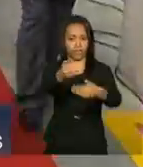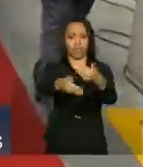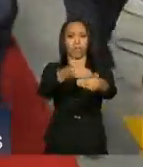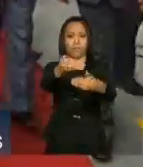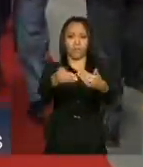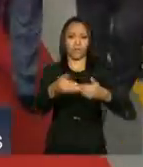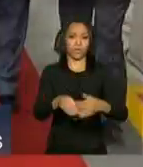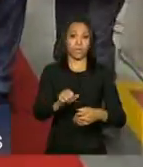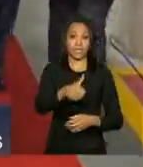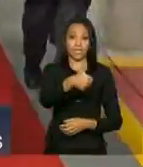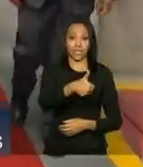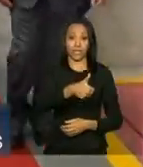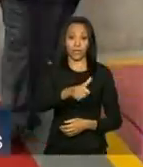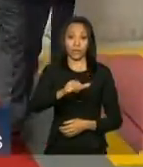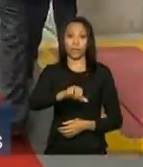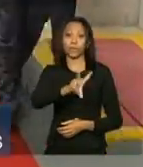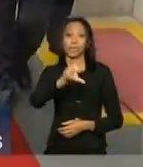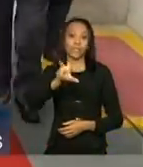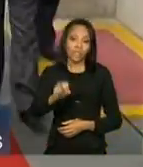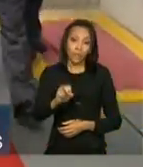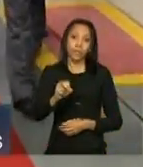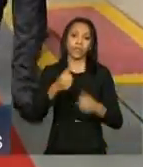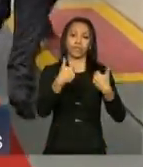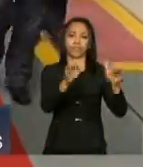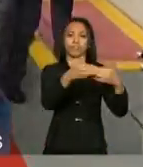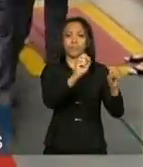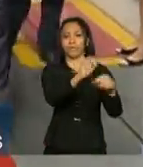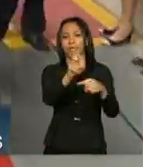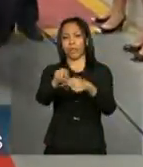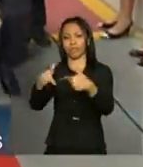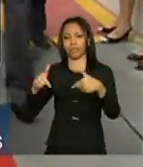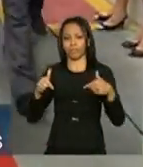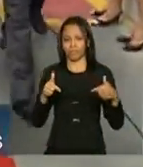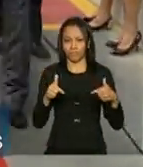gerados 150 empregos.